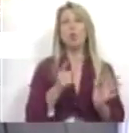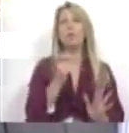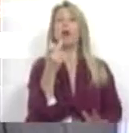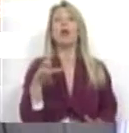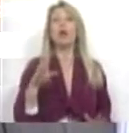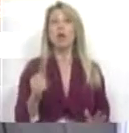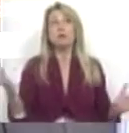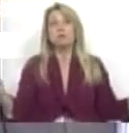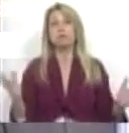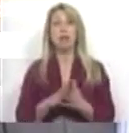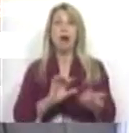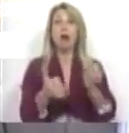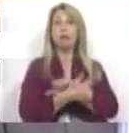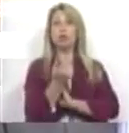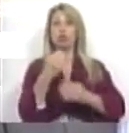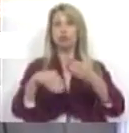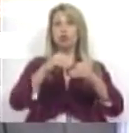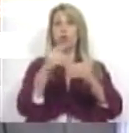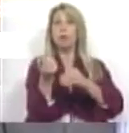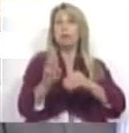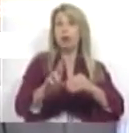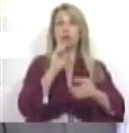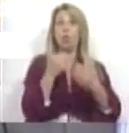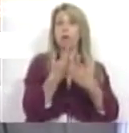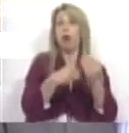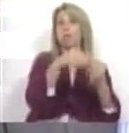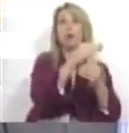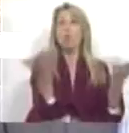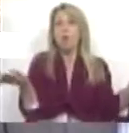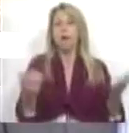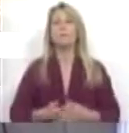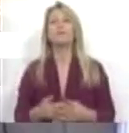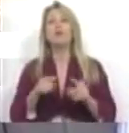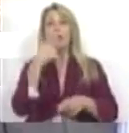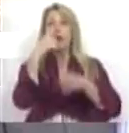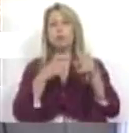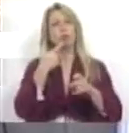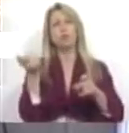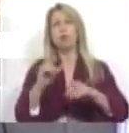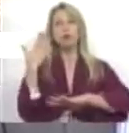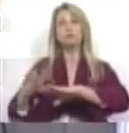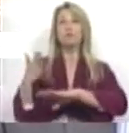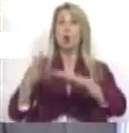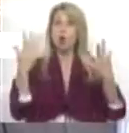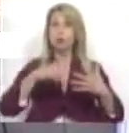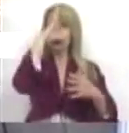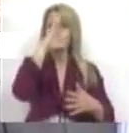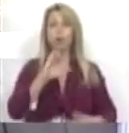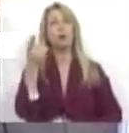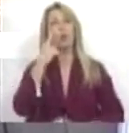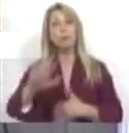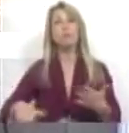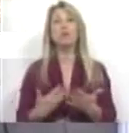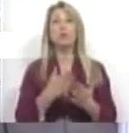as alterações à sobretaxa. Essas pessoas não podem ficar de fora deste Orçamento do Estado. Conhece as propostas do